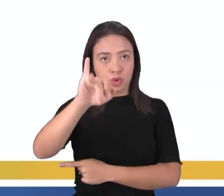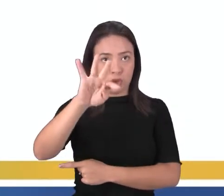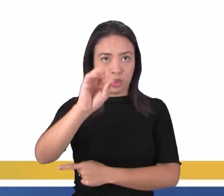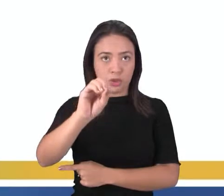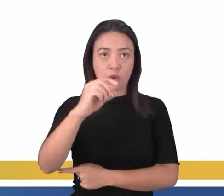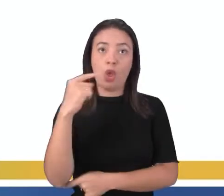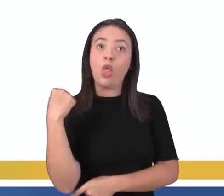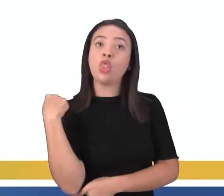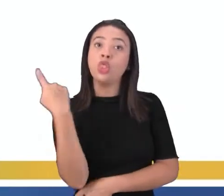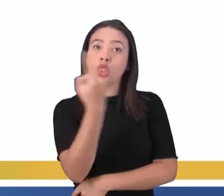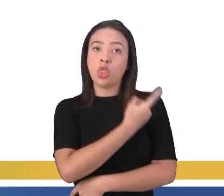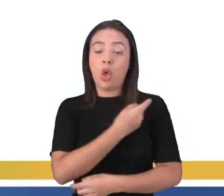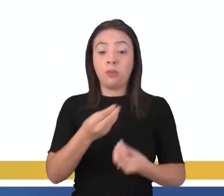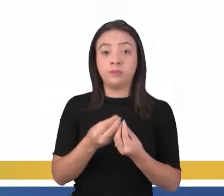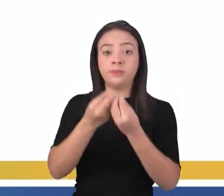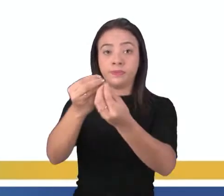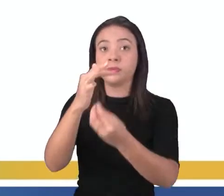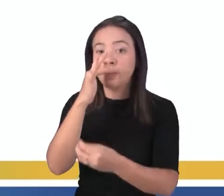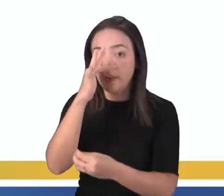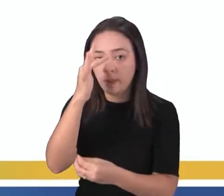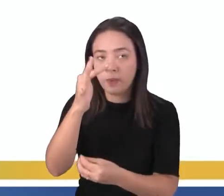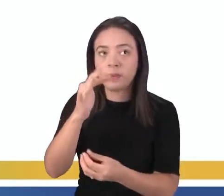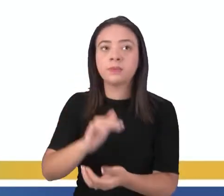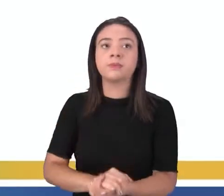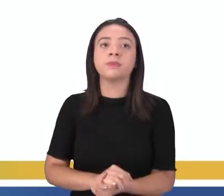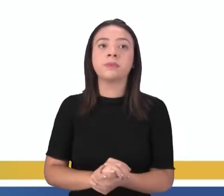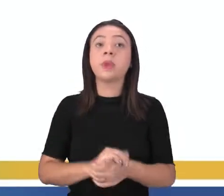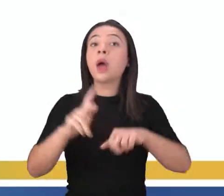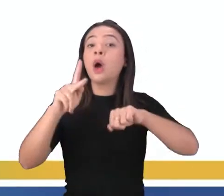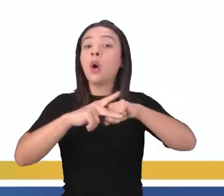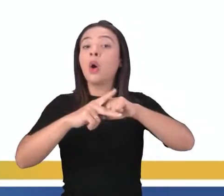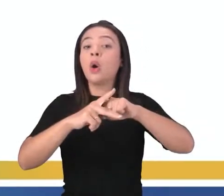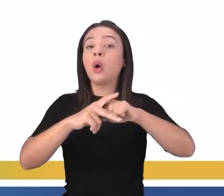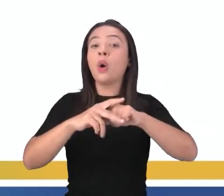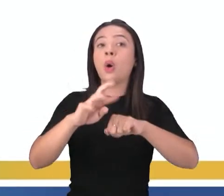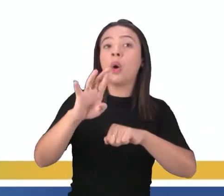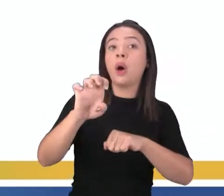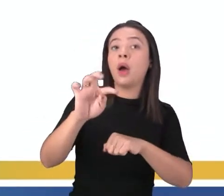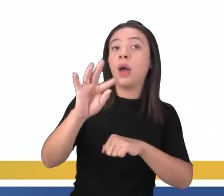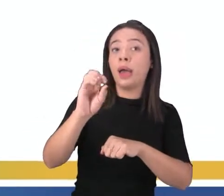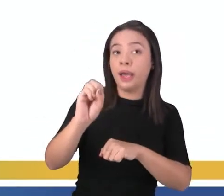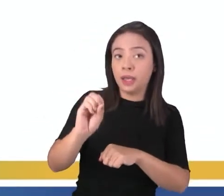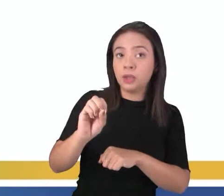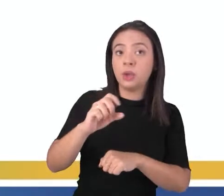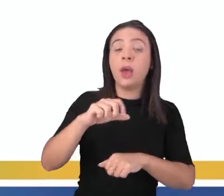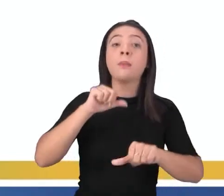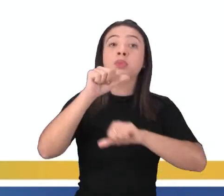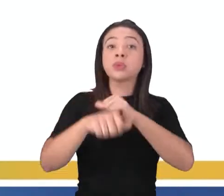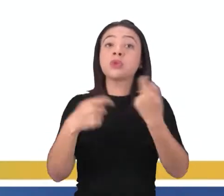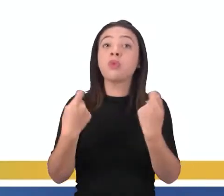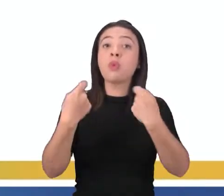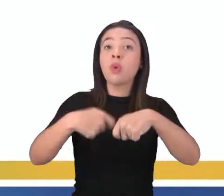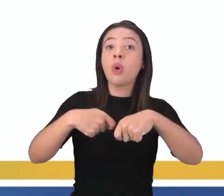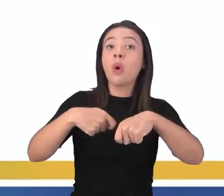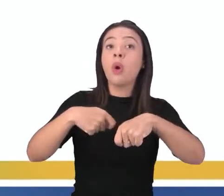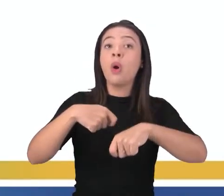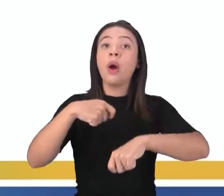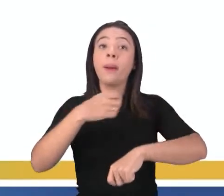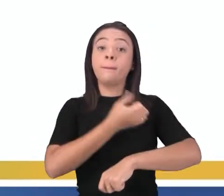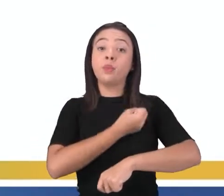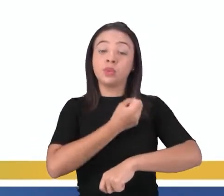negrito nós. Os pronomes retos, eles apresentam flexão de número, gênero, apenas na terceira